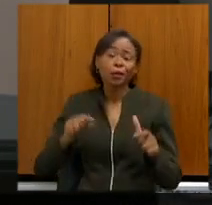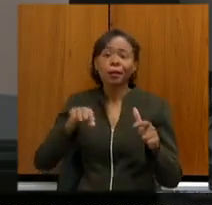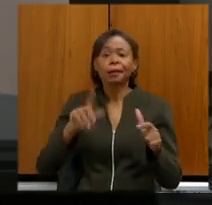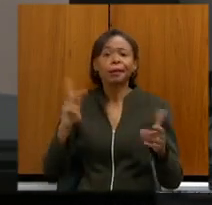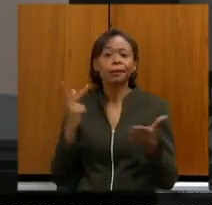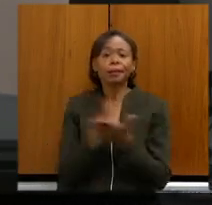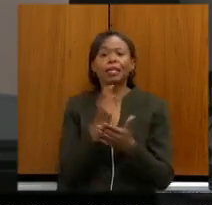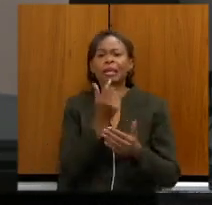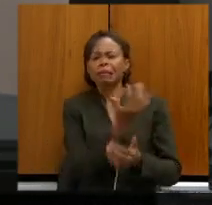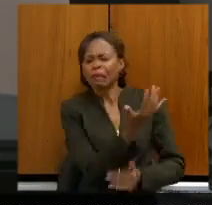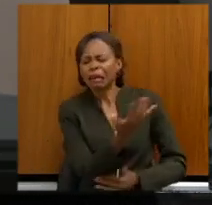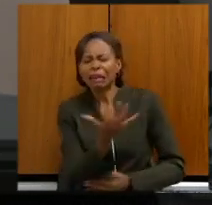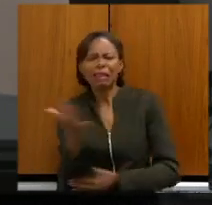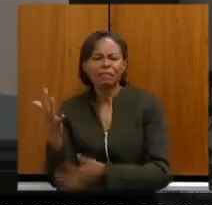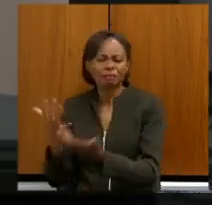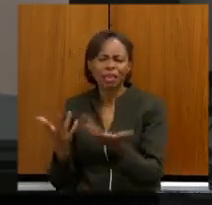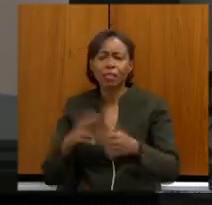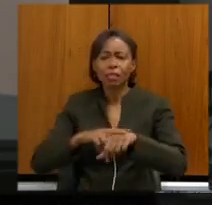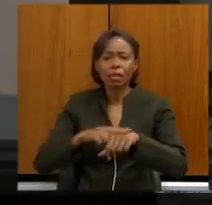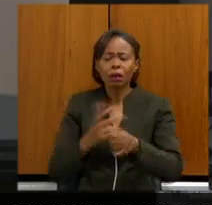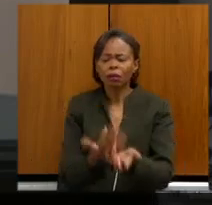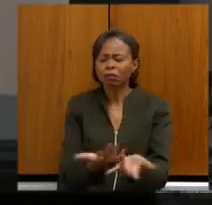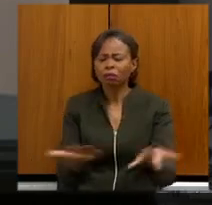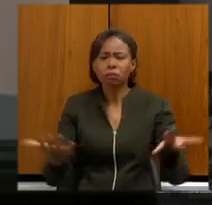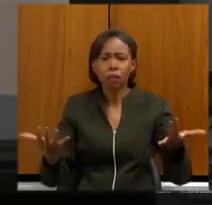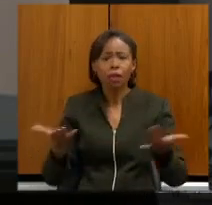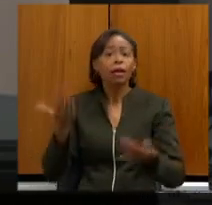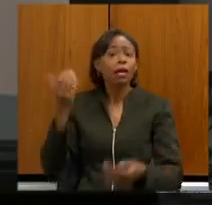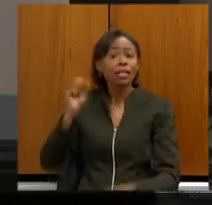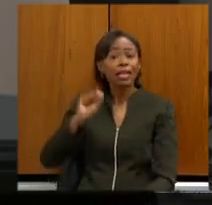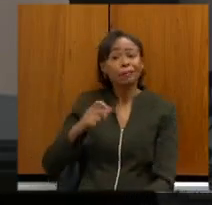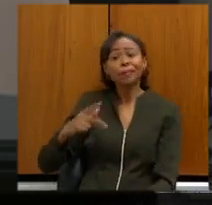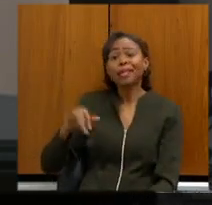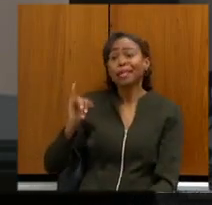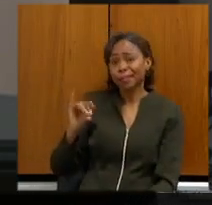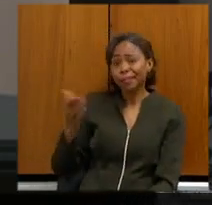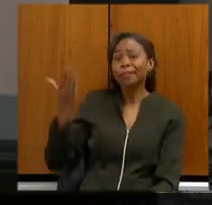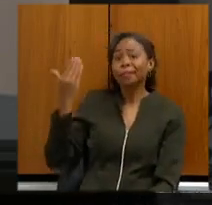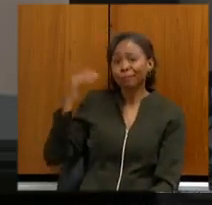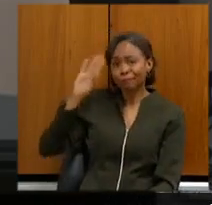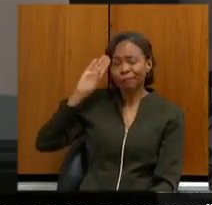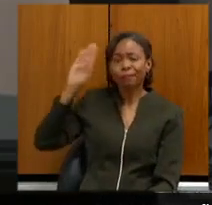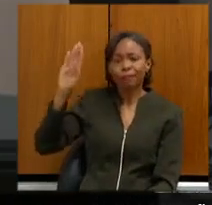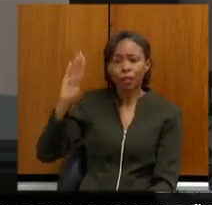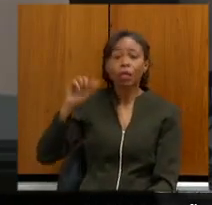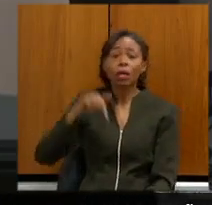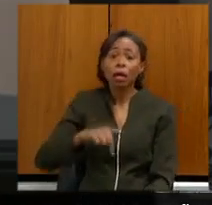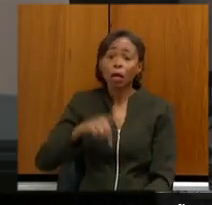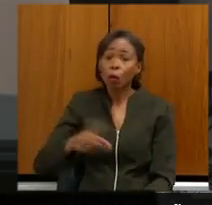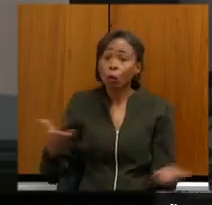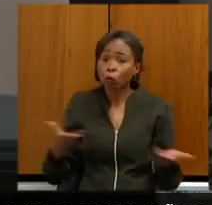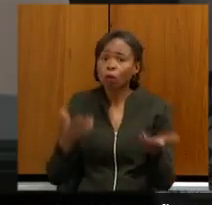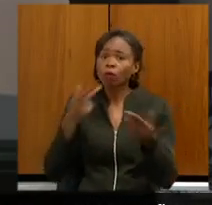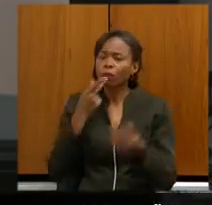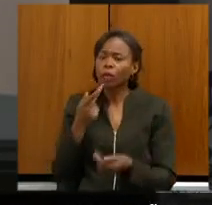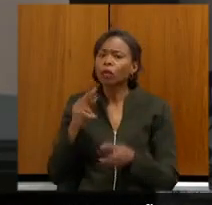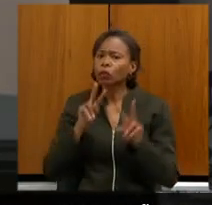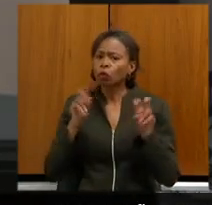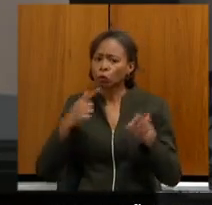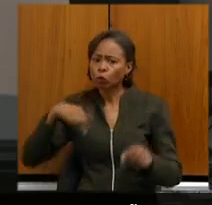tomada pelo capim principalmente pensando desde a época do spi e nesse momento falar das nossas condições